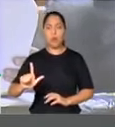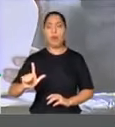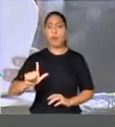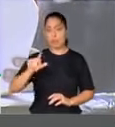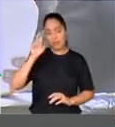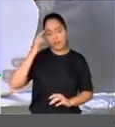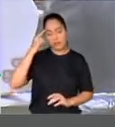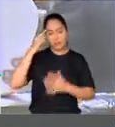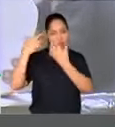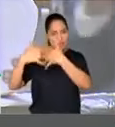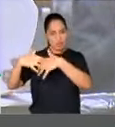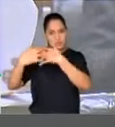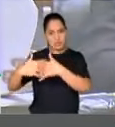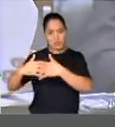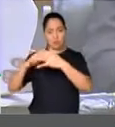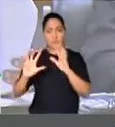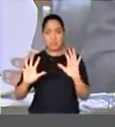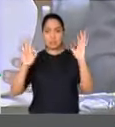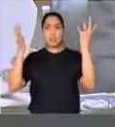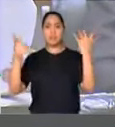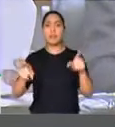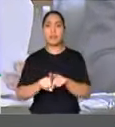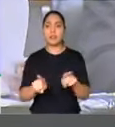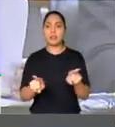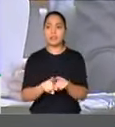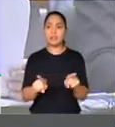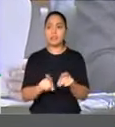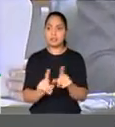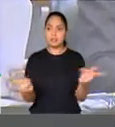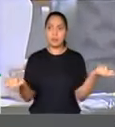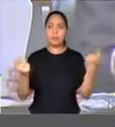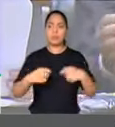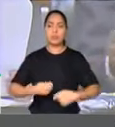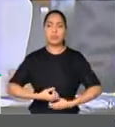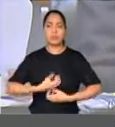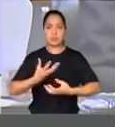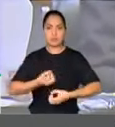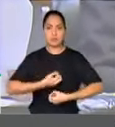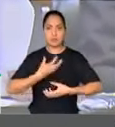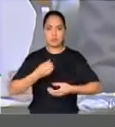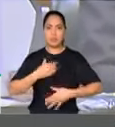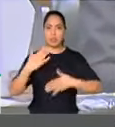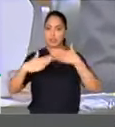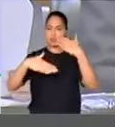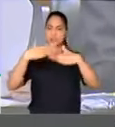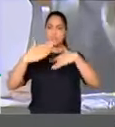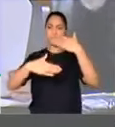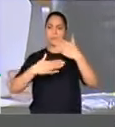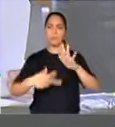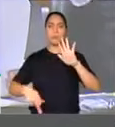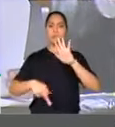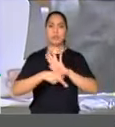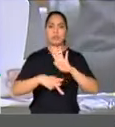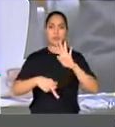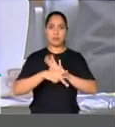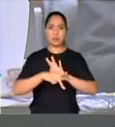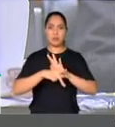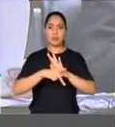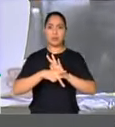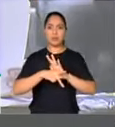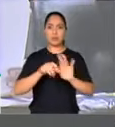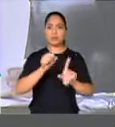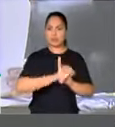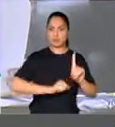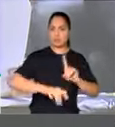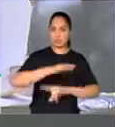sobre esse evento e sobre as suas consequências possa inspirar a construção de uma sociedade mais justa,